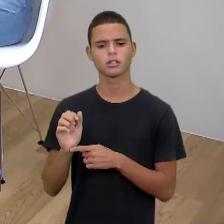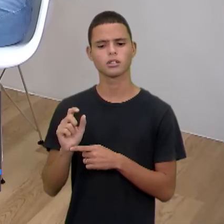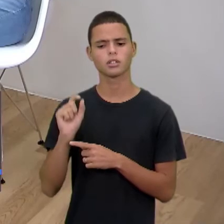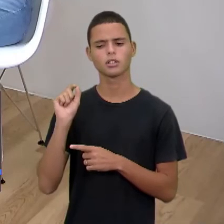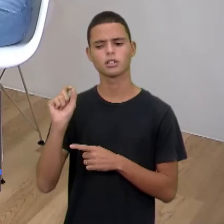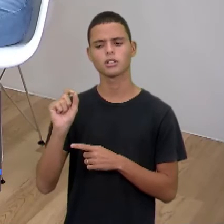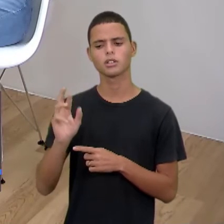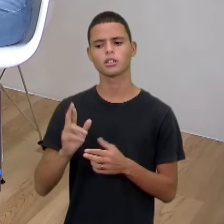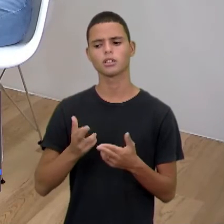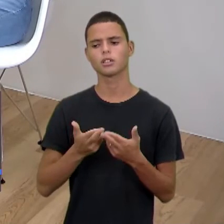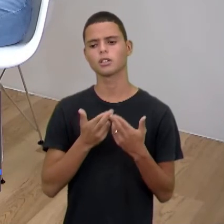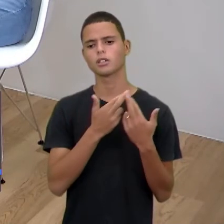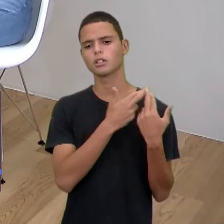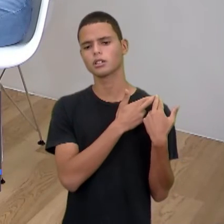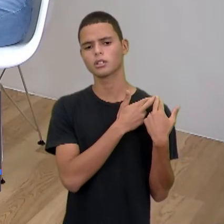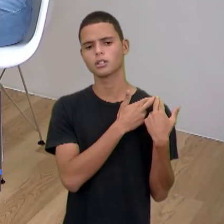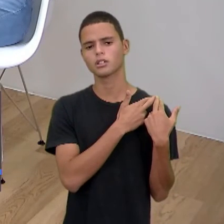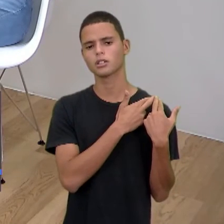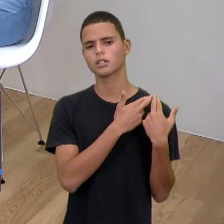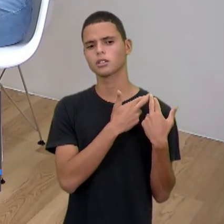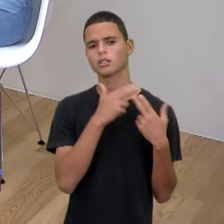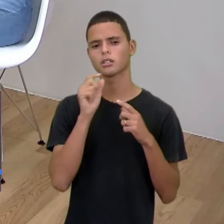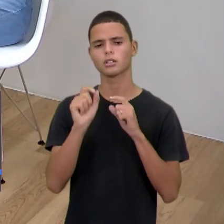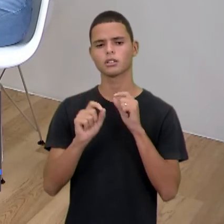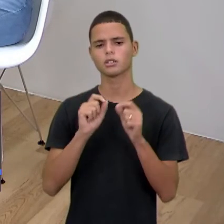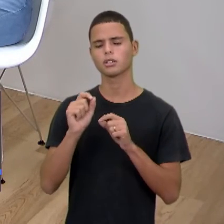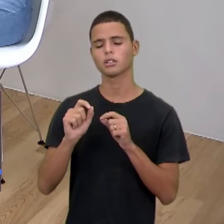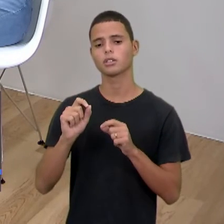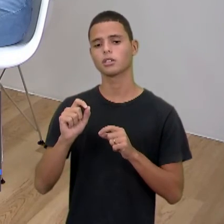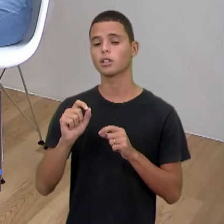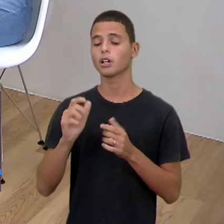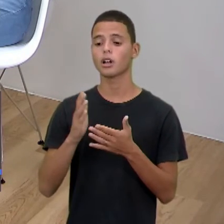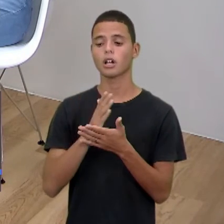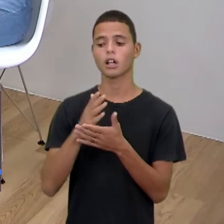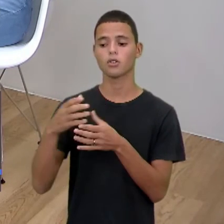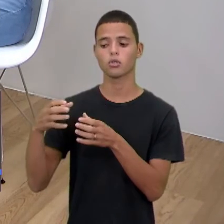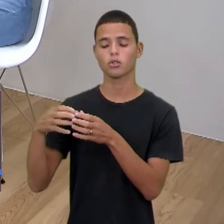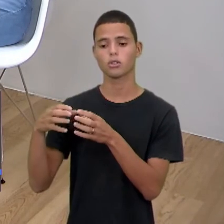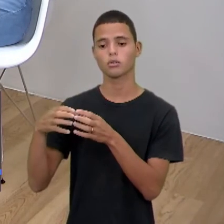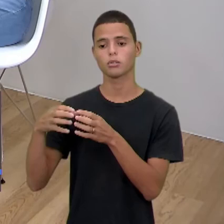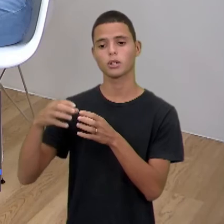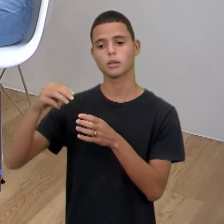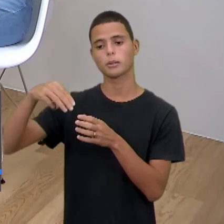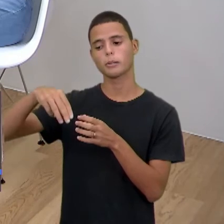poder? Não. Gangues e grupos milicianos.